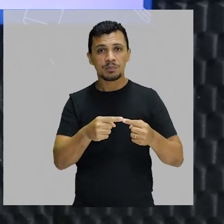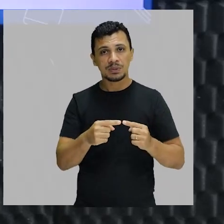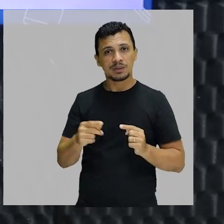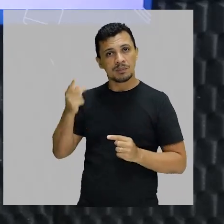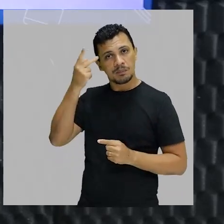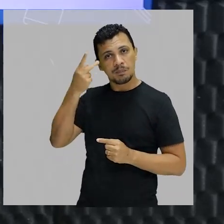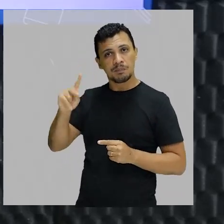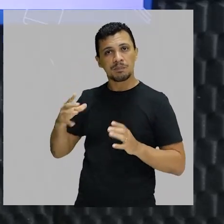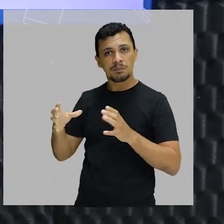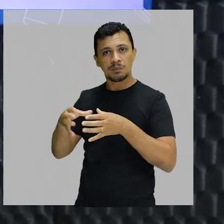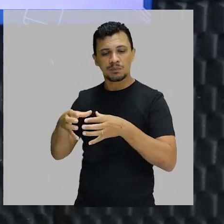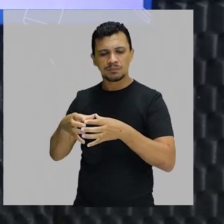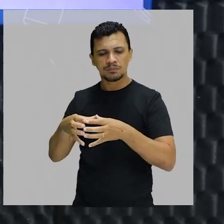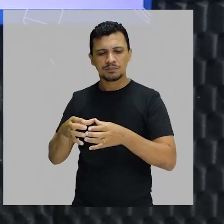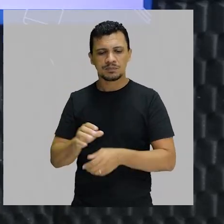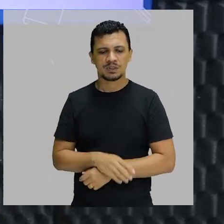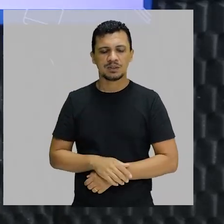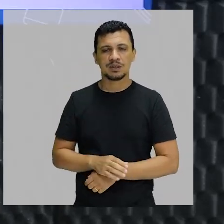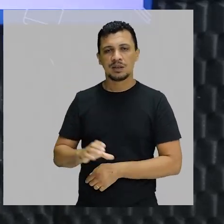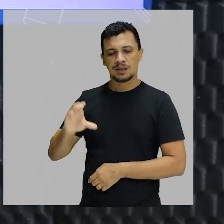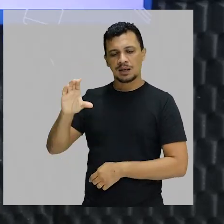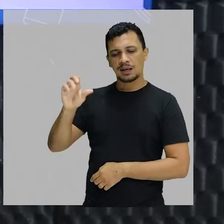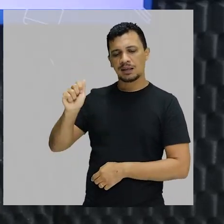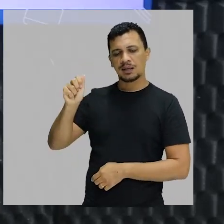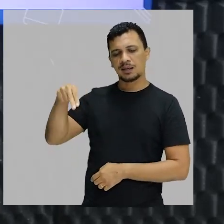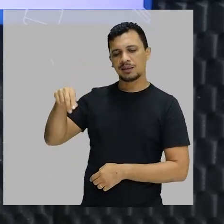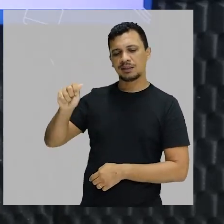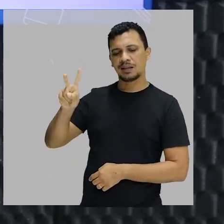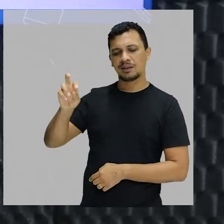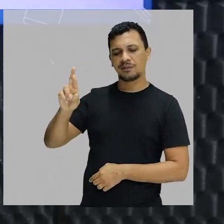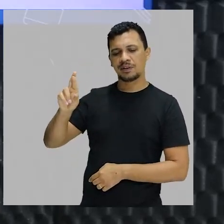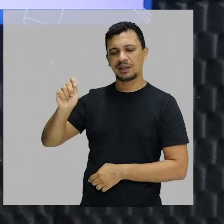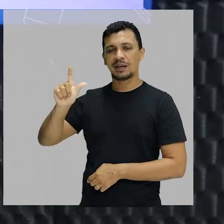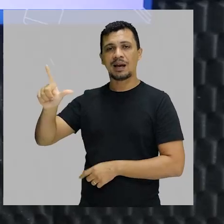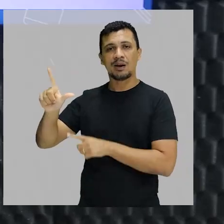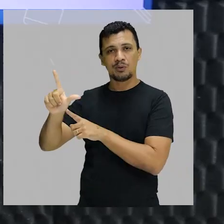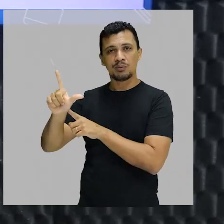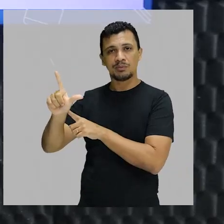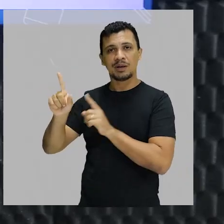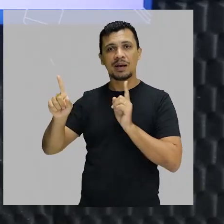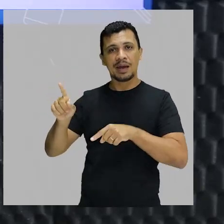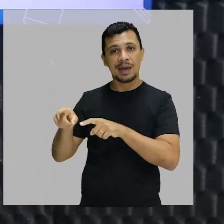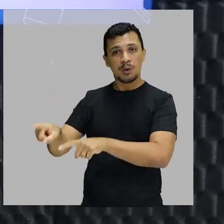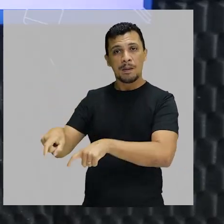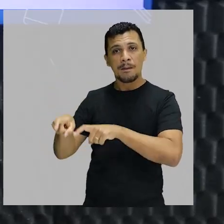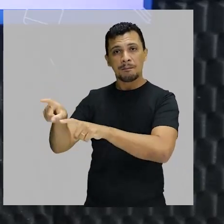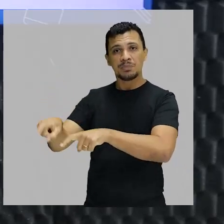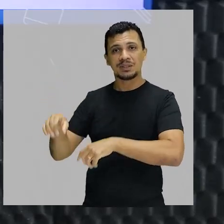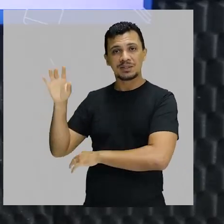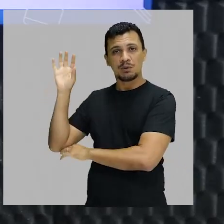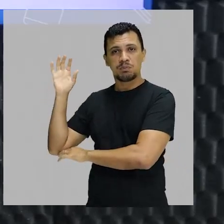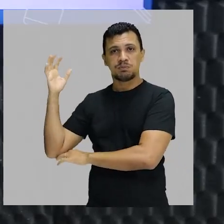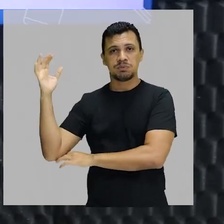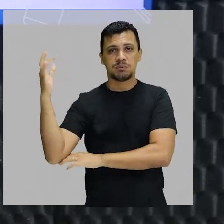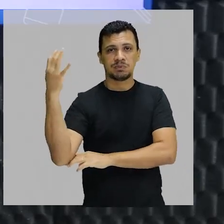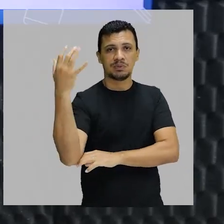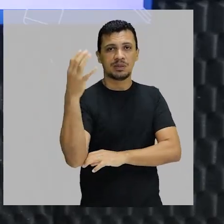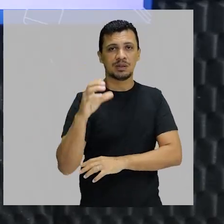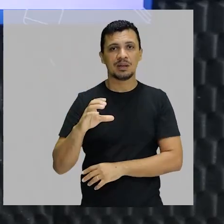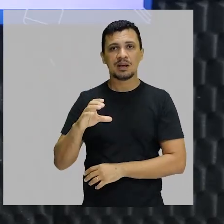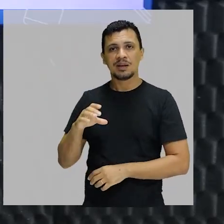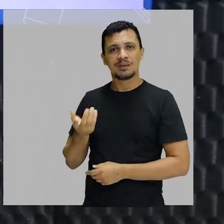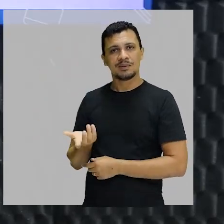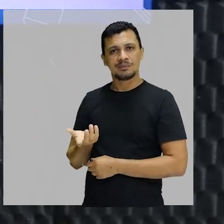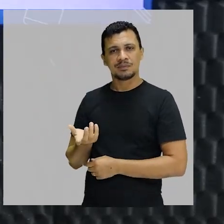tenho canhaveral, para canavial, uma plantação de canas. Eu não vou dizer assim, há uma plantação de canas. Está correto?